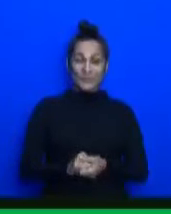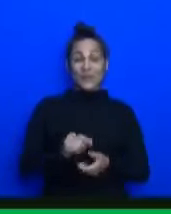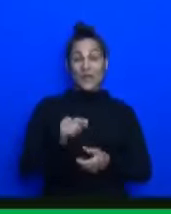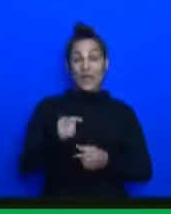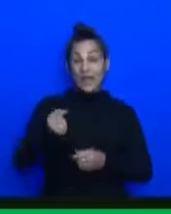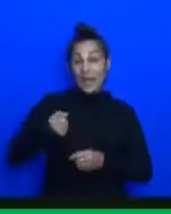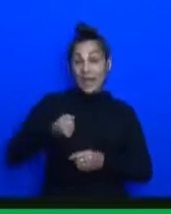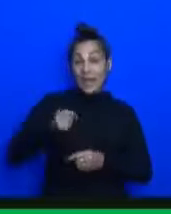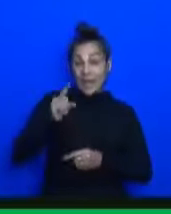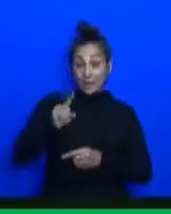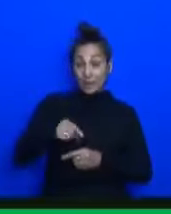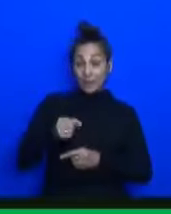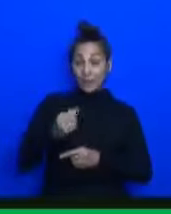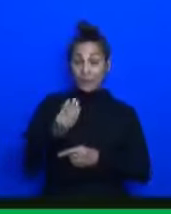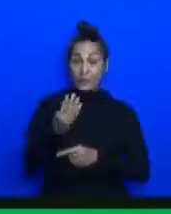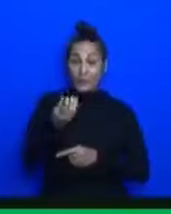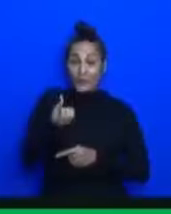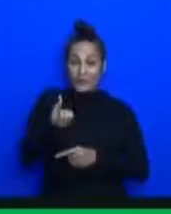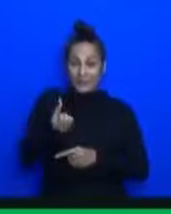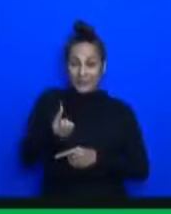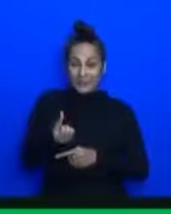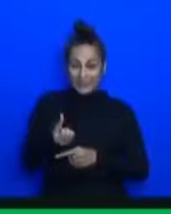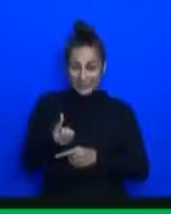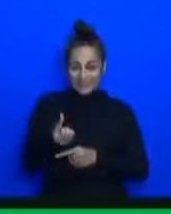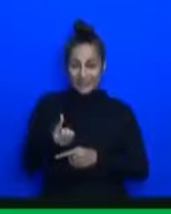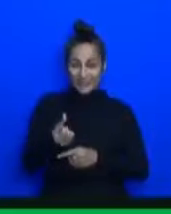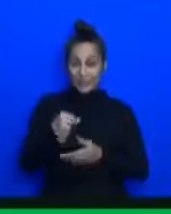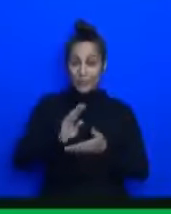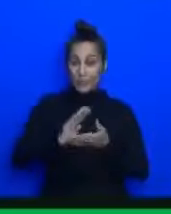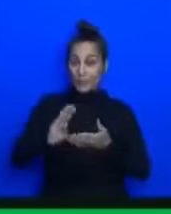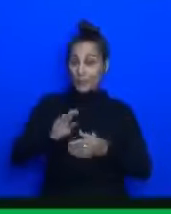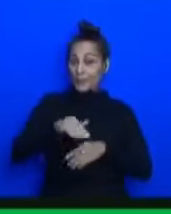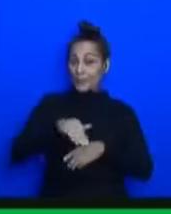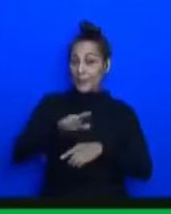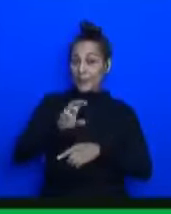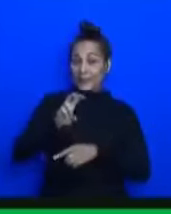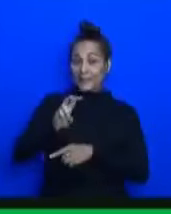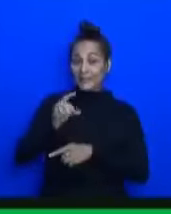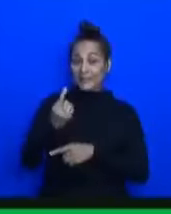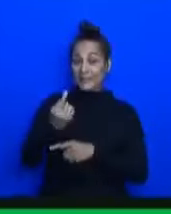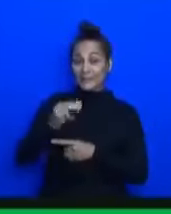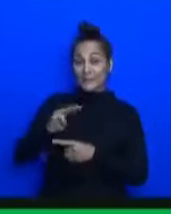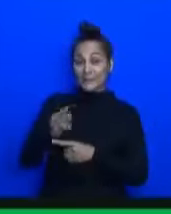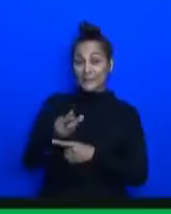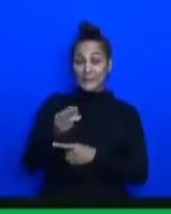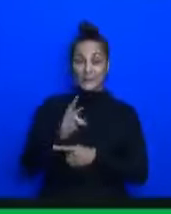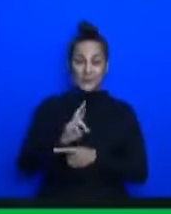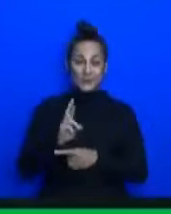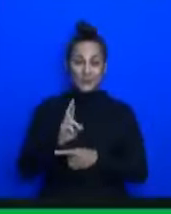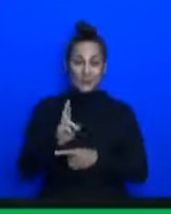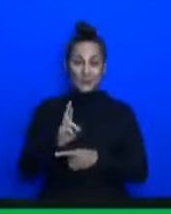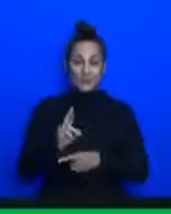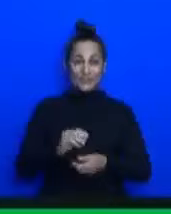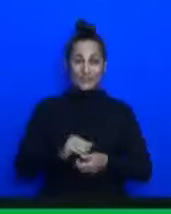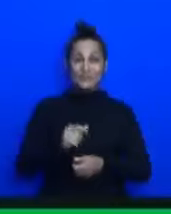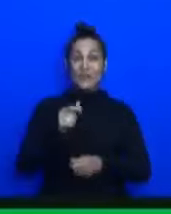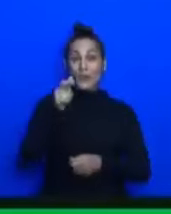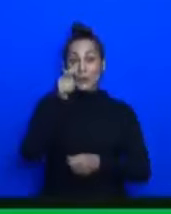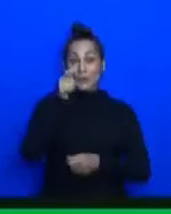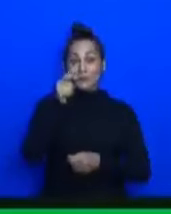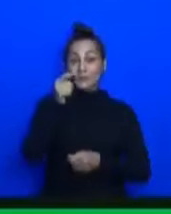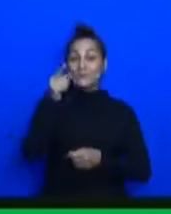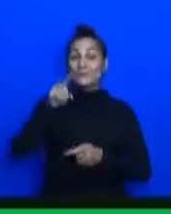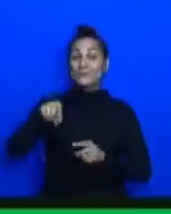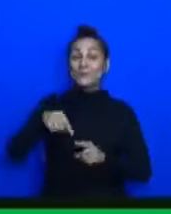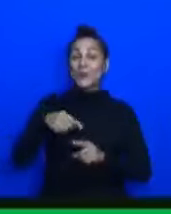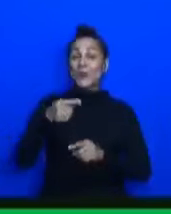Esse é o número 46. O prêmio é mais de 51 milhões de reais. Temos mais